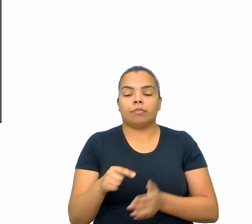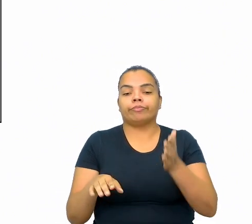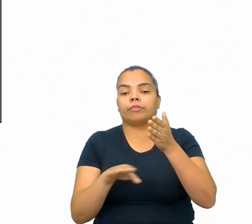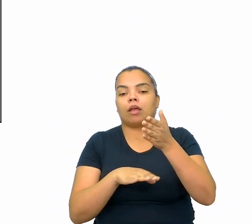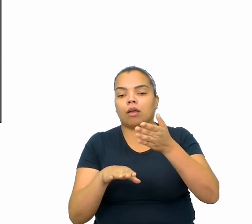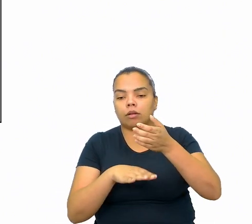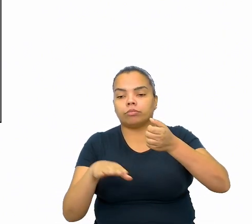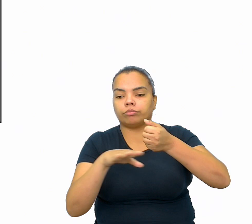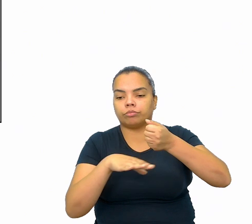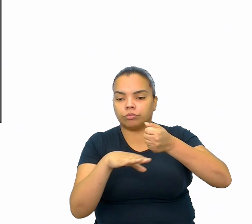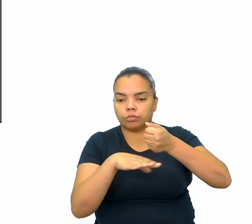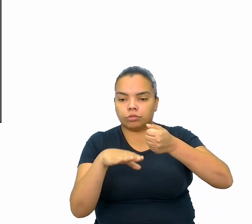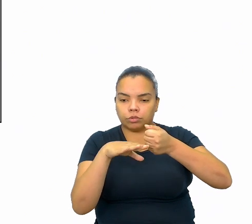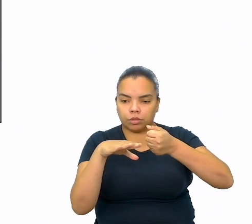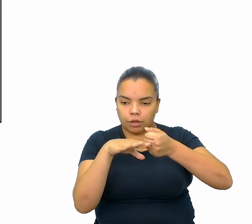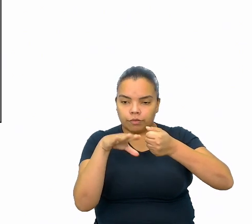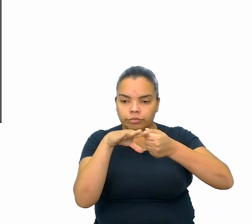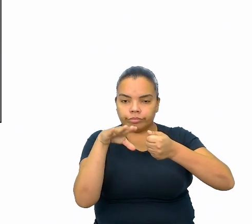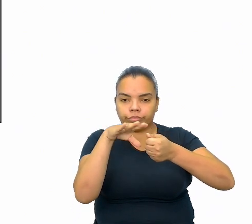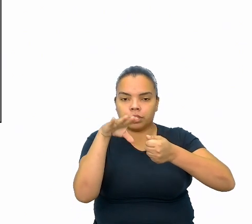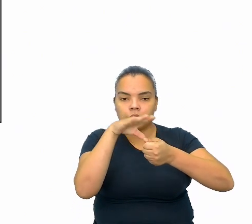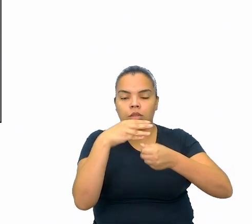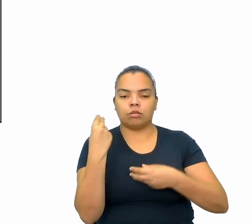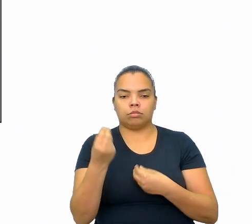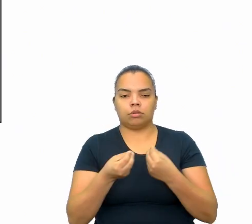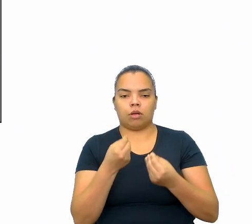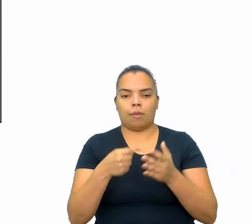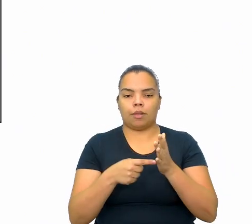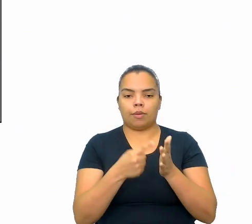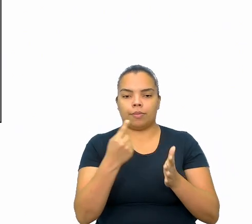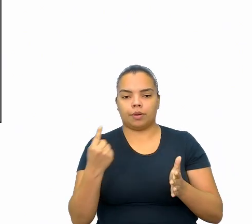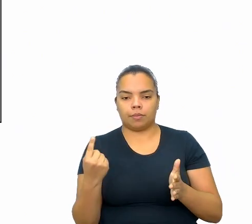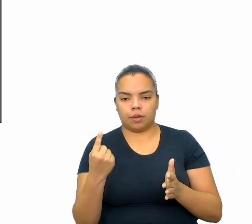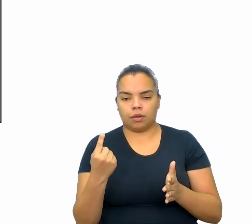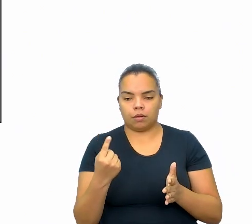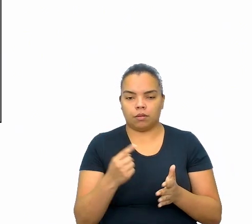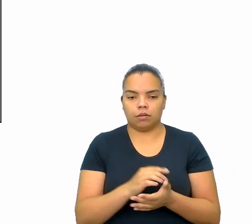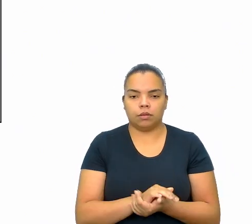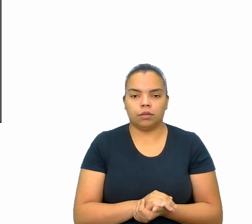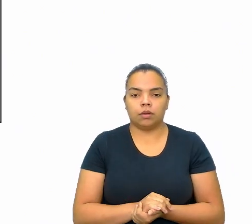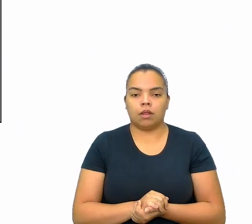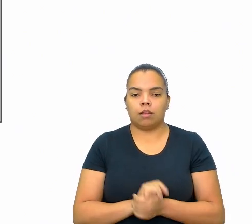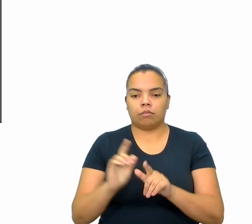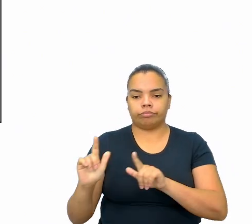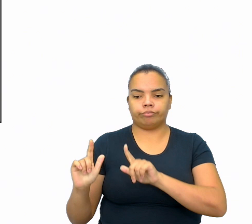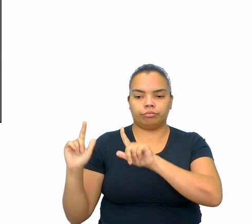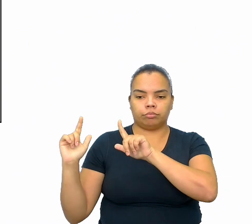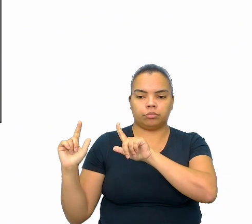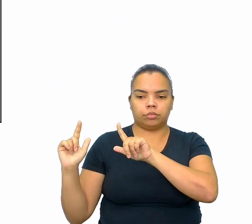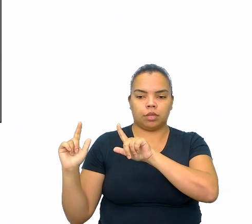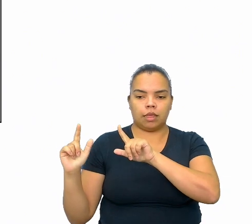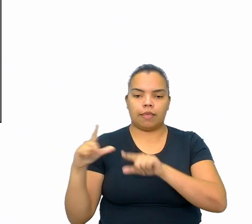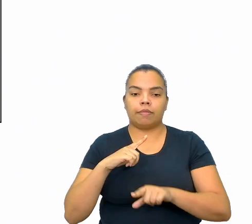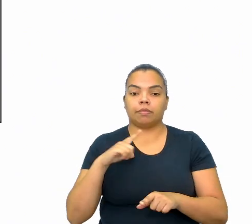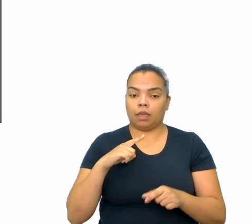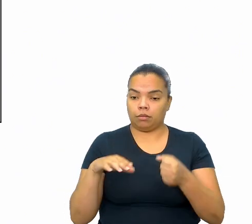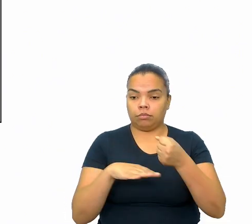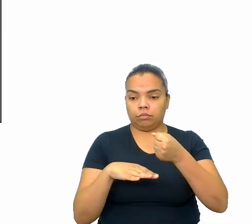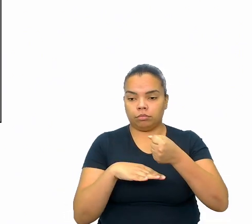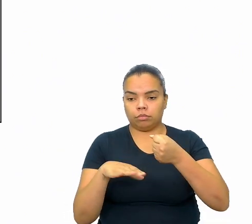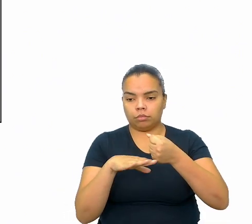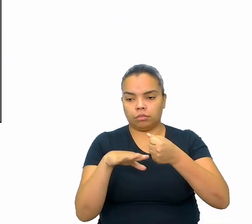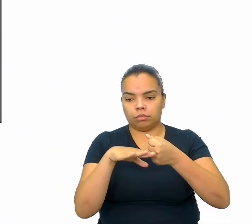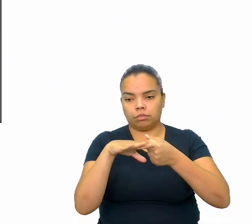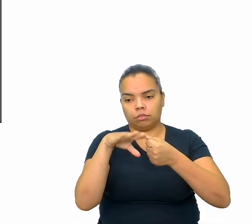sondagem que vão permitir as intervenções, né? Então, lá nesse documento, vocês vão ver que a gente tem alguns níveis.